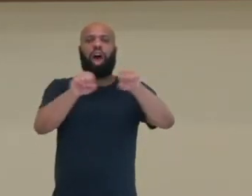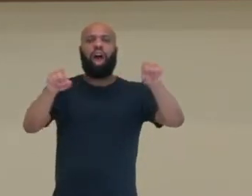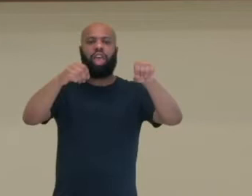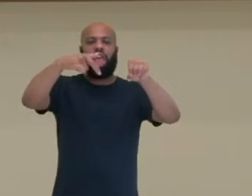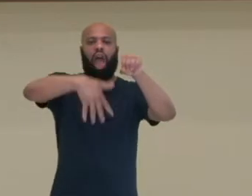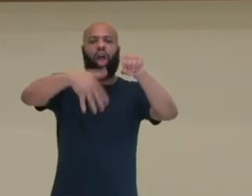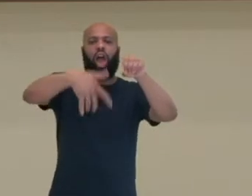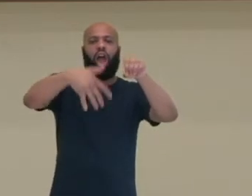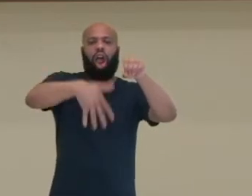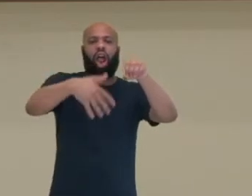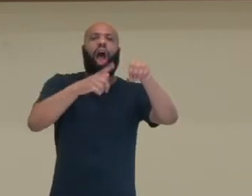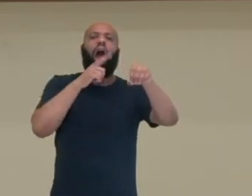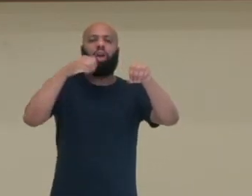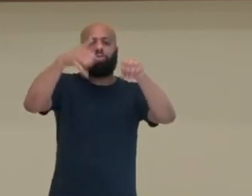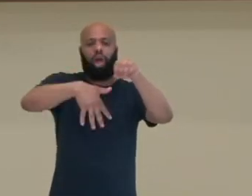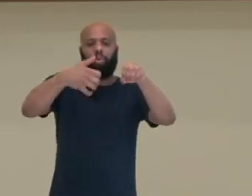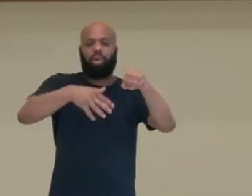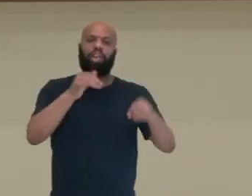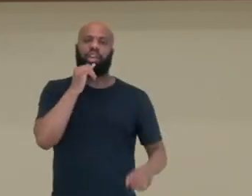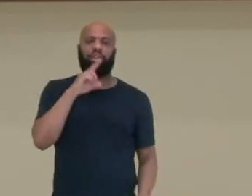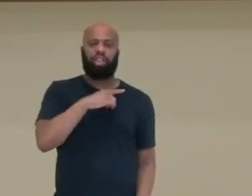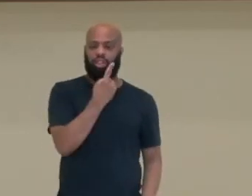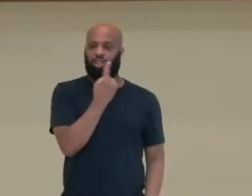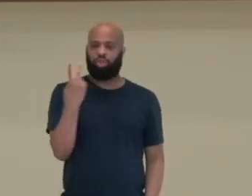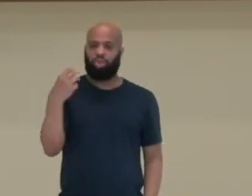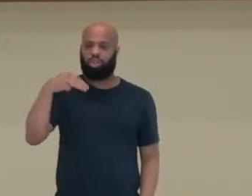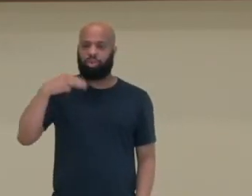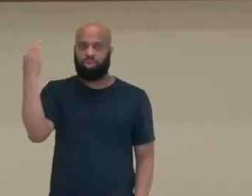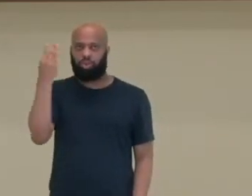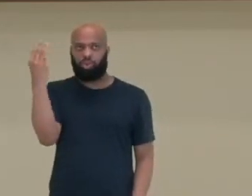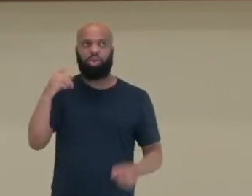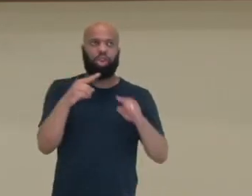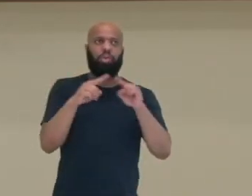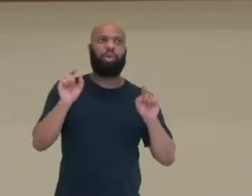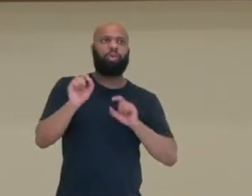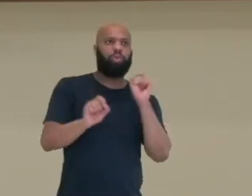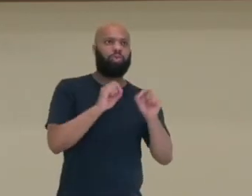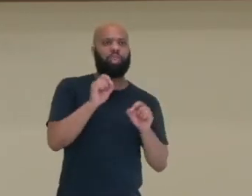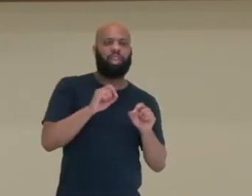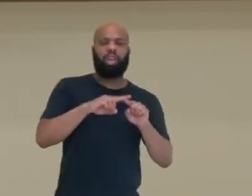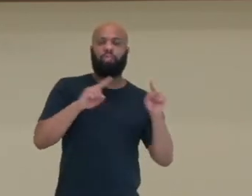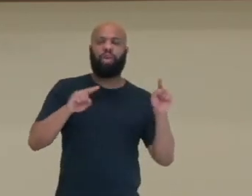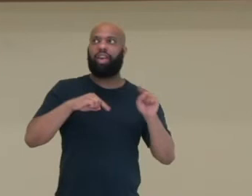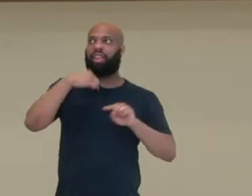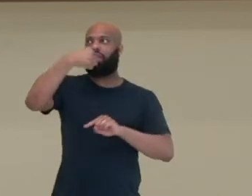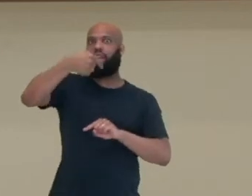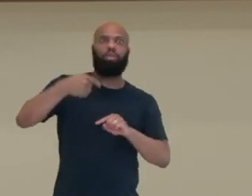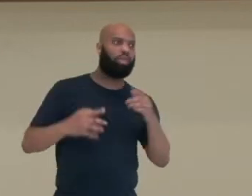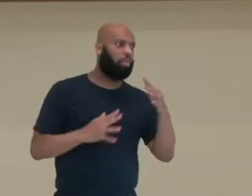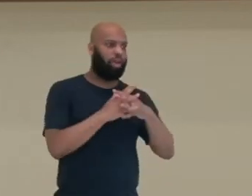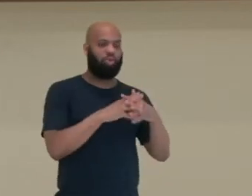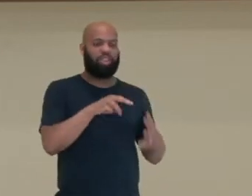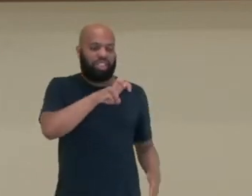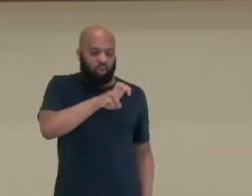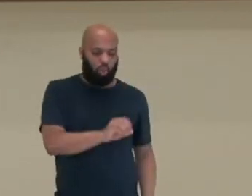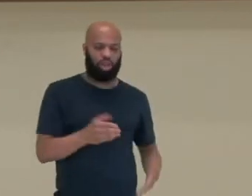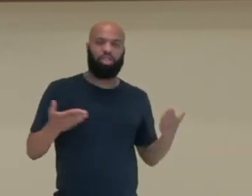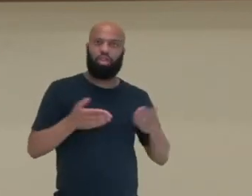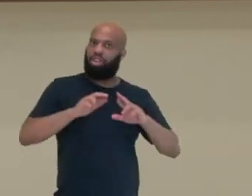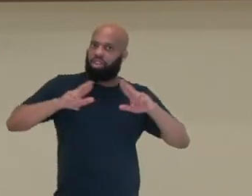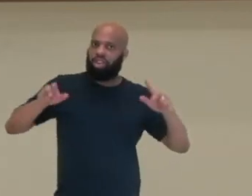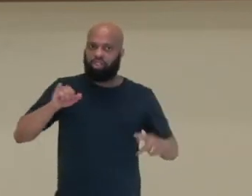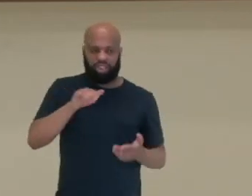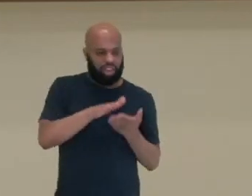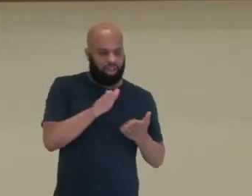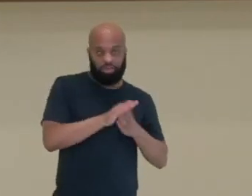né, um consumo de 12 metros cúbicos, de repente foi lá para 50, é, né, algo bem diferente, né? Se você não